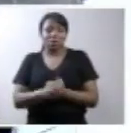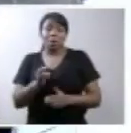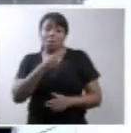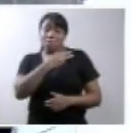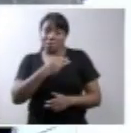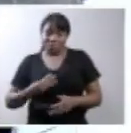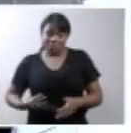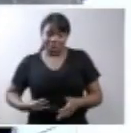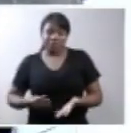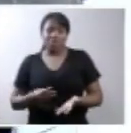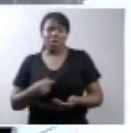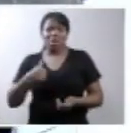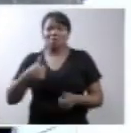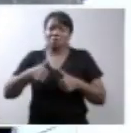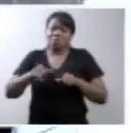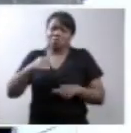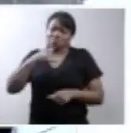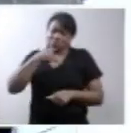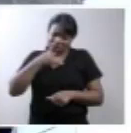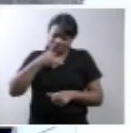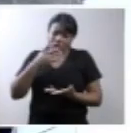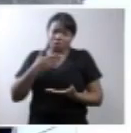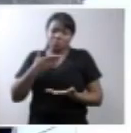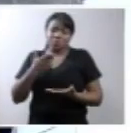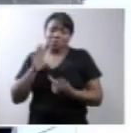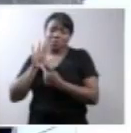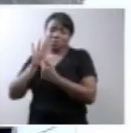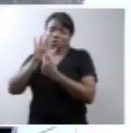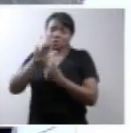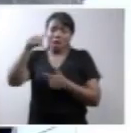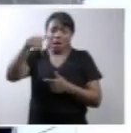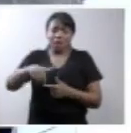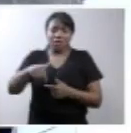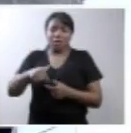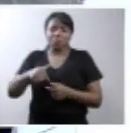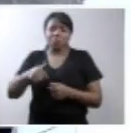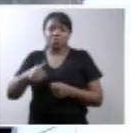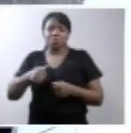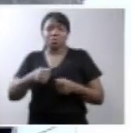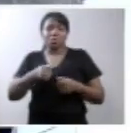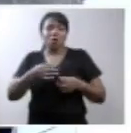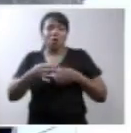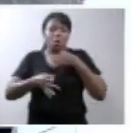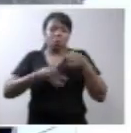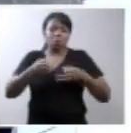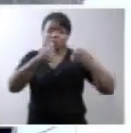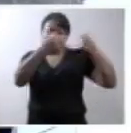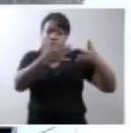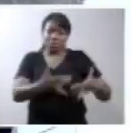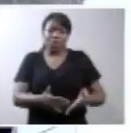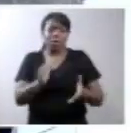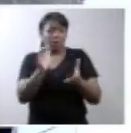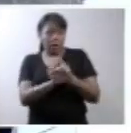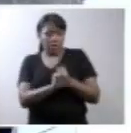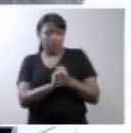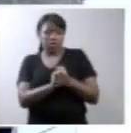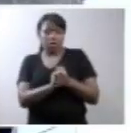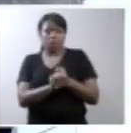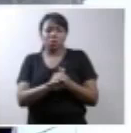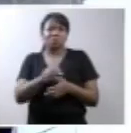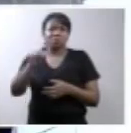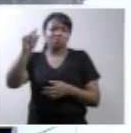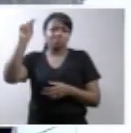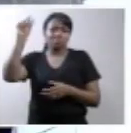Ministro porque realmente houve inclusive fico triste de não pois ter trazido aqui depoimentos que também foi dado ao